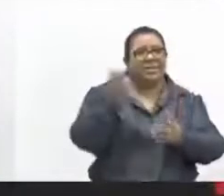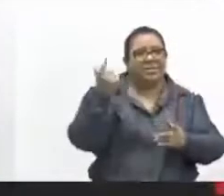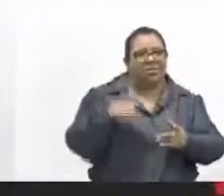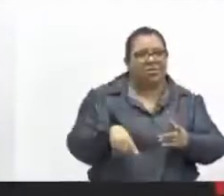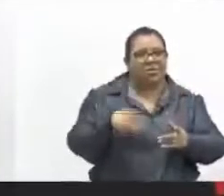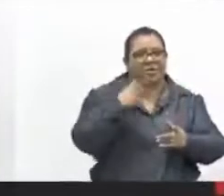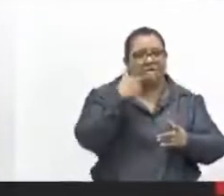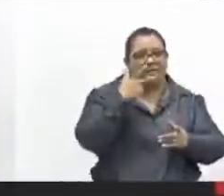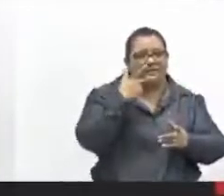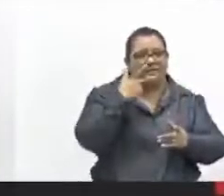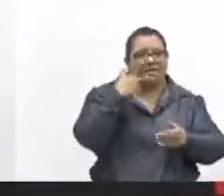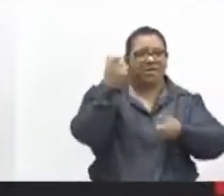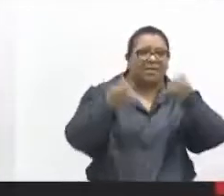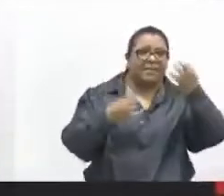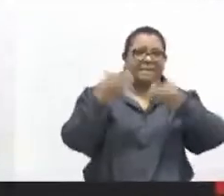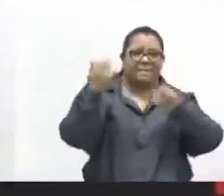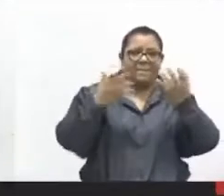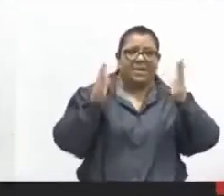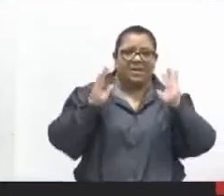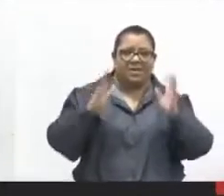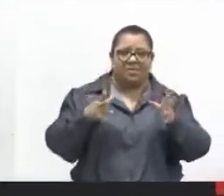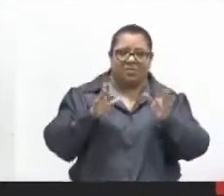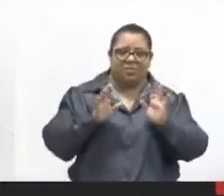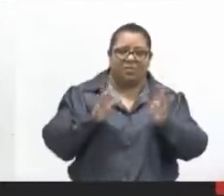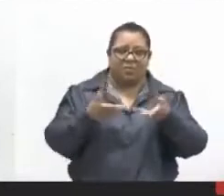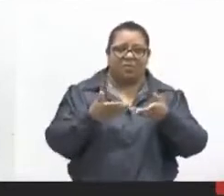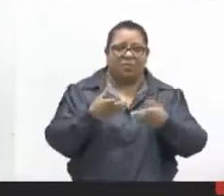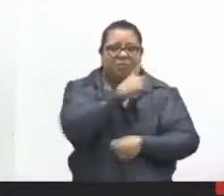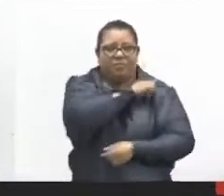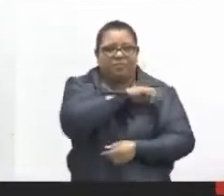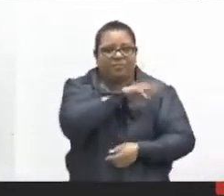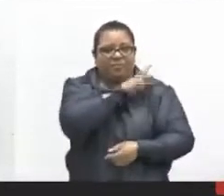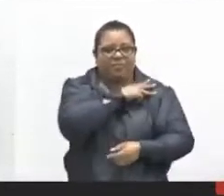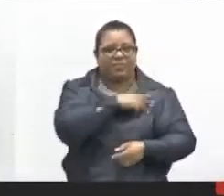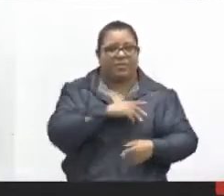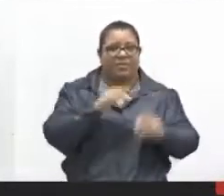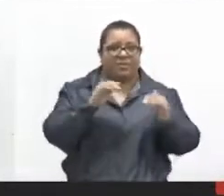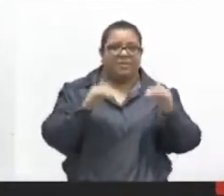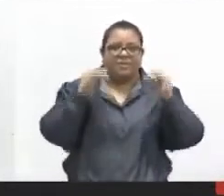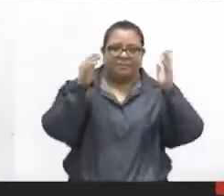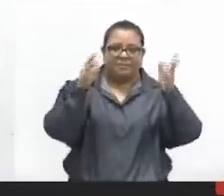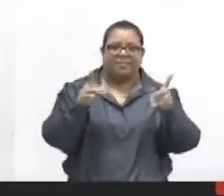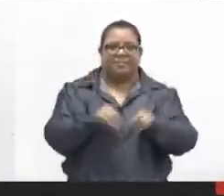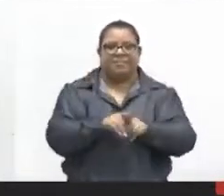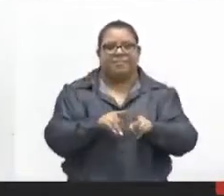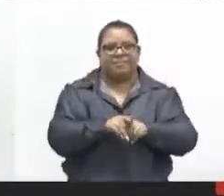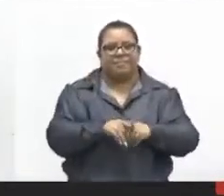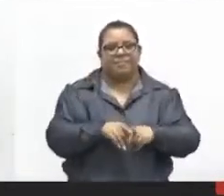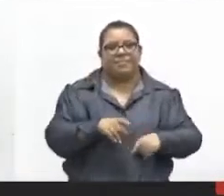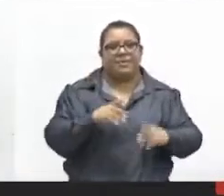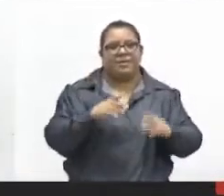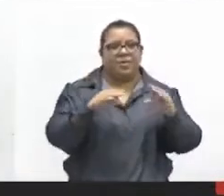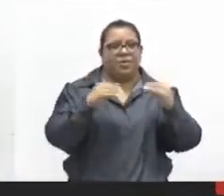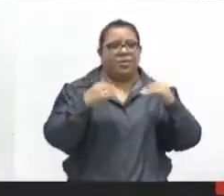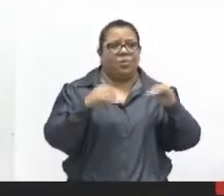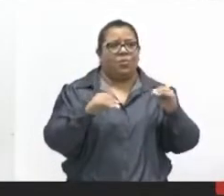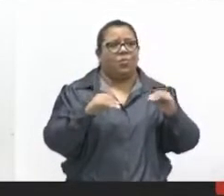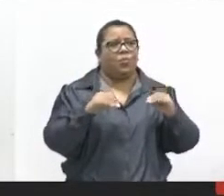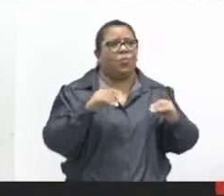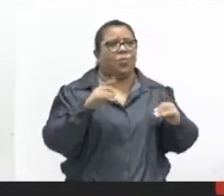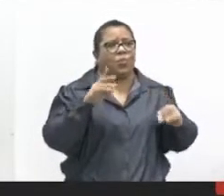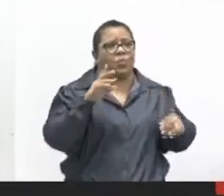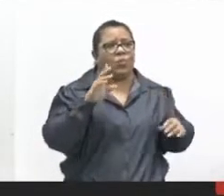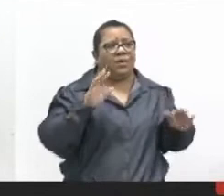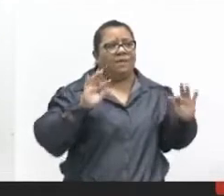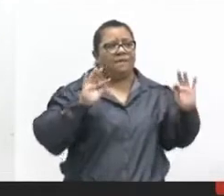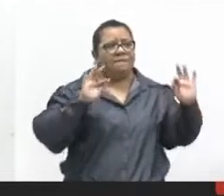que é o PIAEST, para enfoque no ensino médio e ensino superior. A gente coloca também a